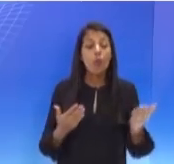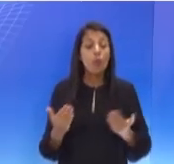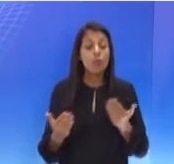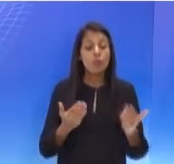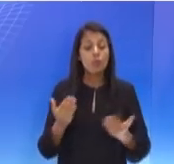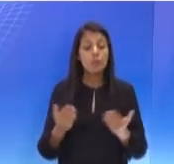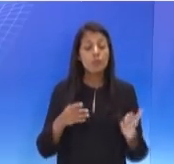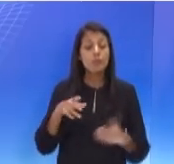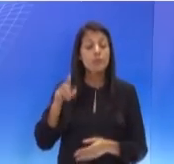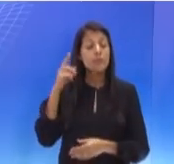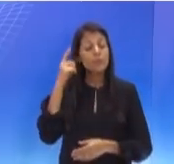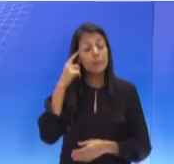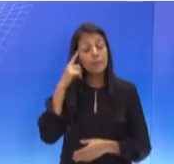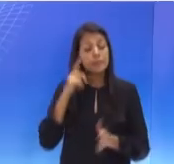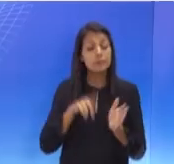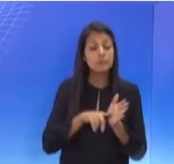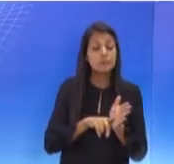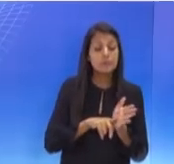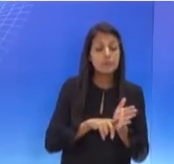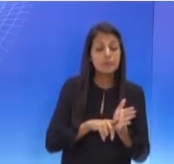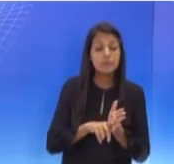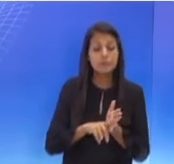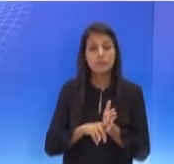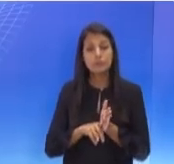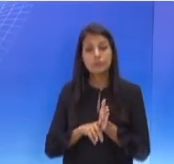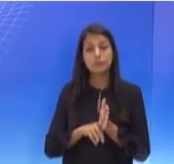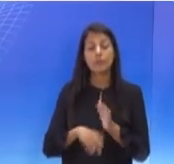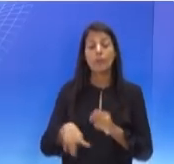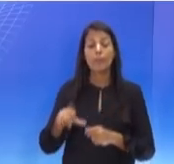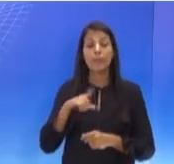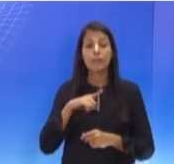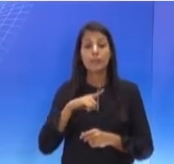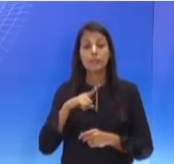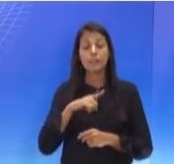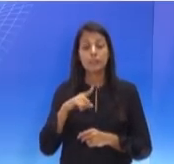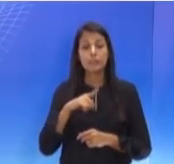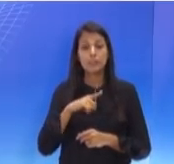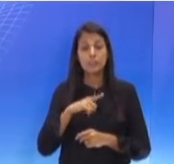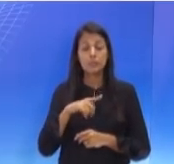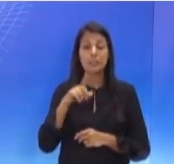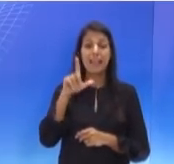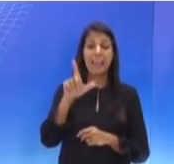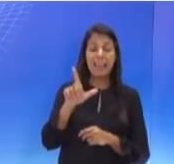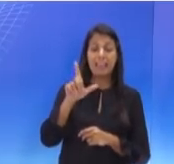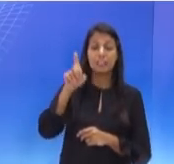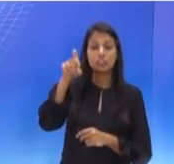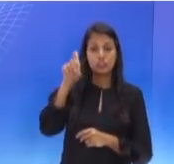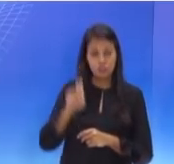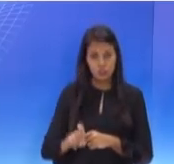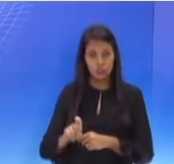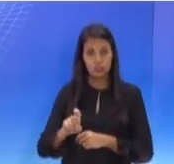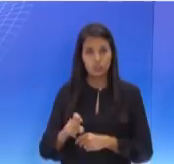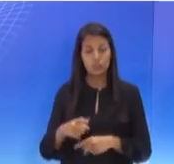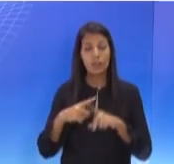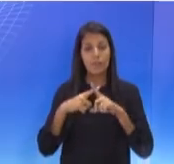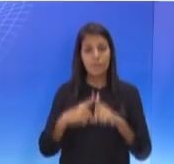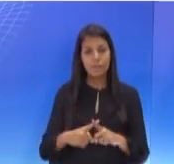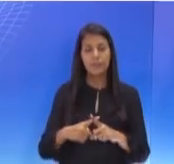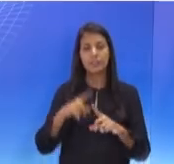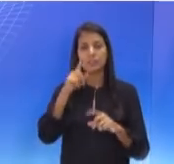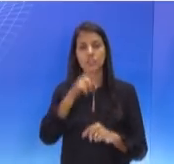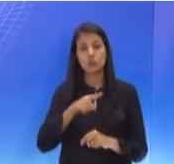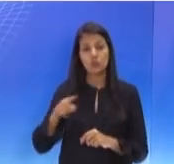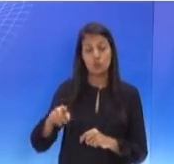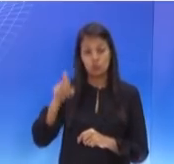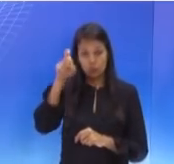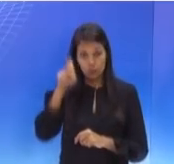uma função, a função L de x, que é igual a K, que é a constante, vezes o seno do ângulo x. O ângulo